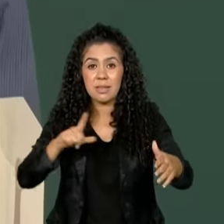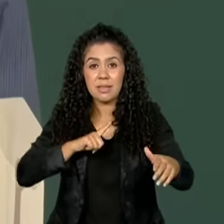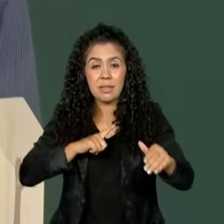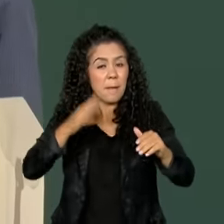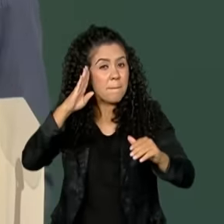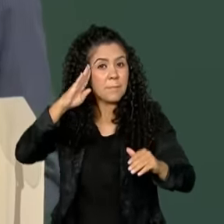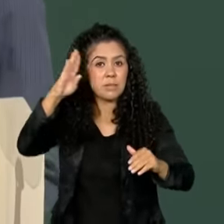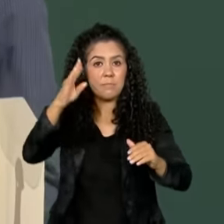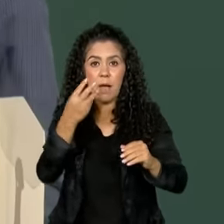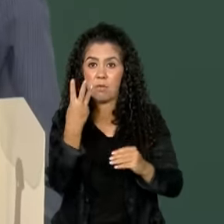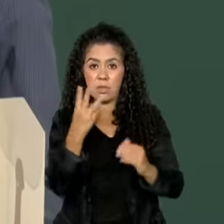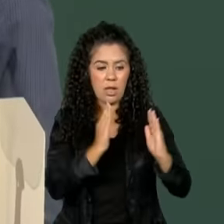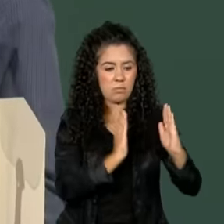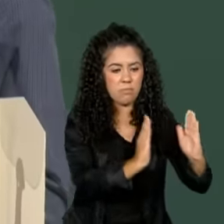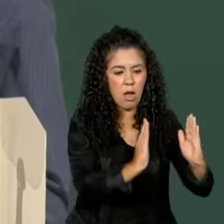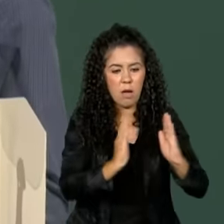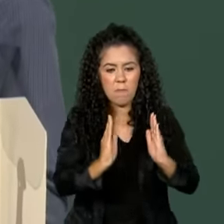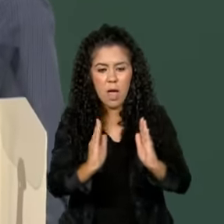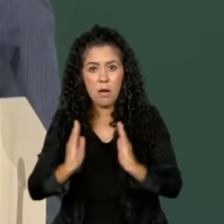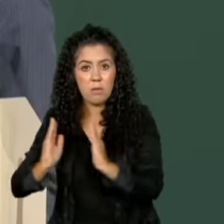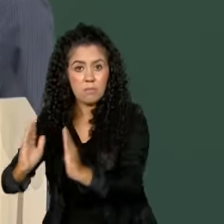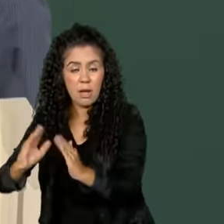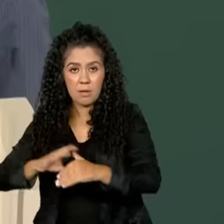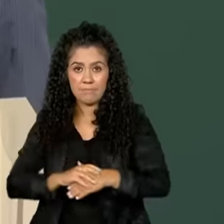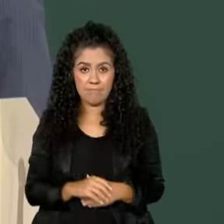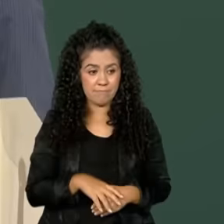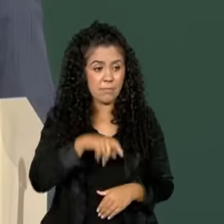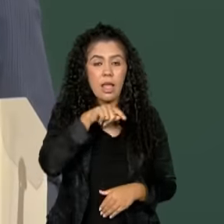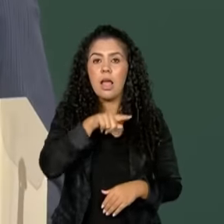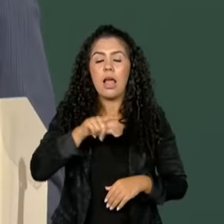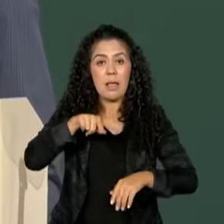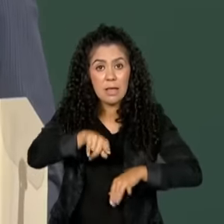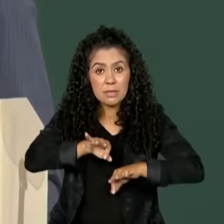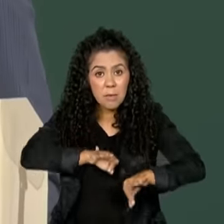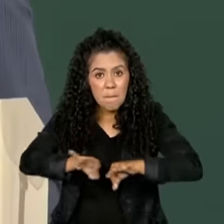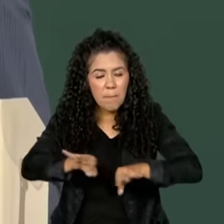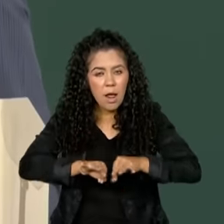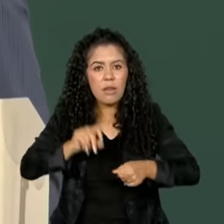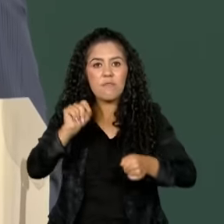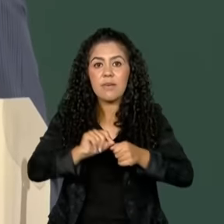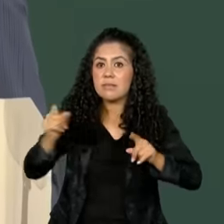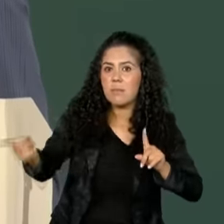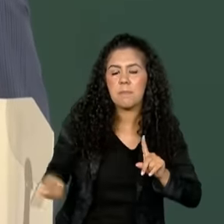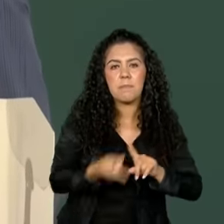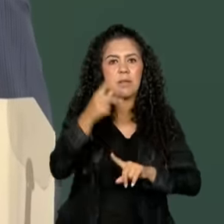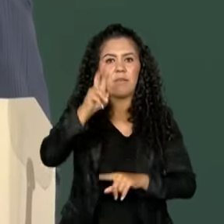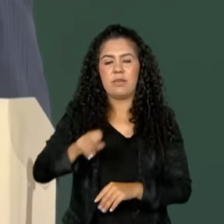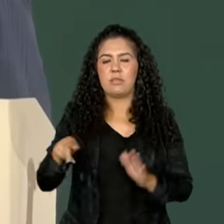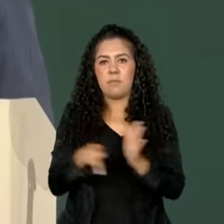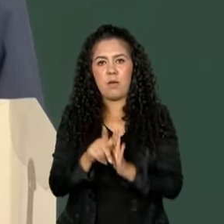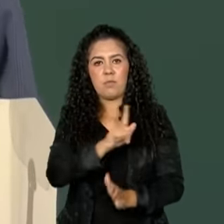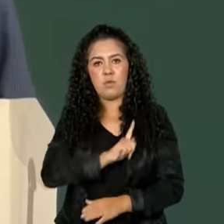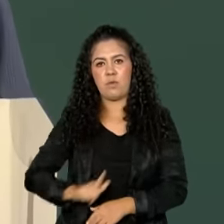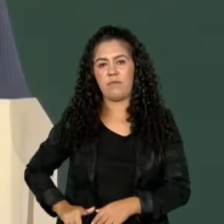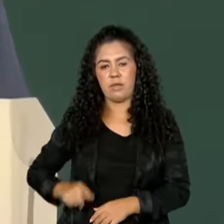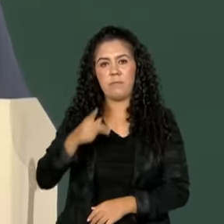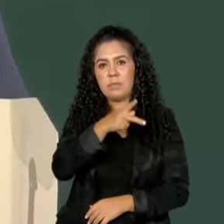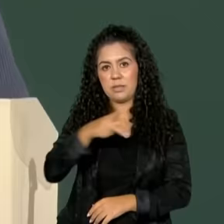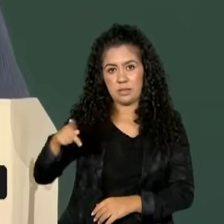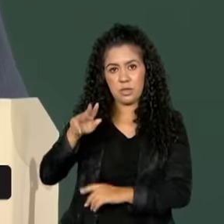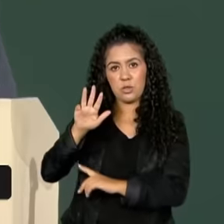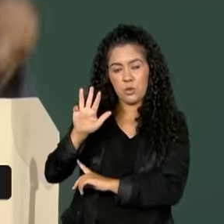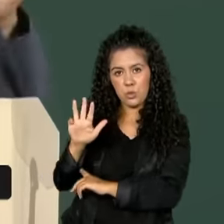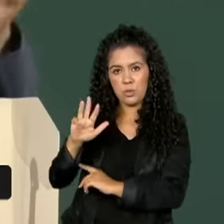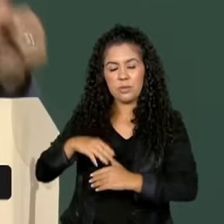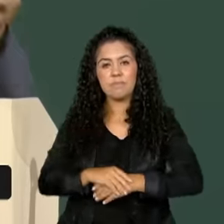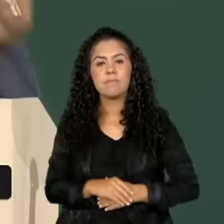estratégicos. Esse plano foi feito pela primeira vez no primeiro governo do presidente Lula, que estava